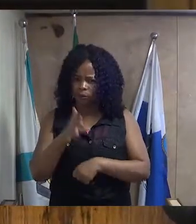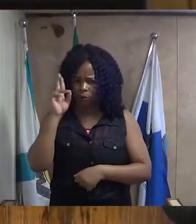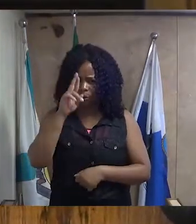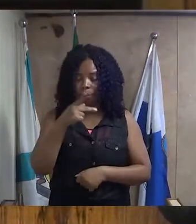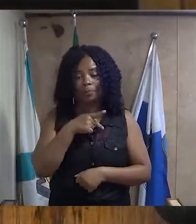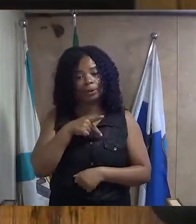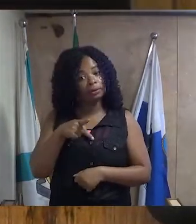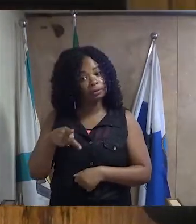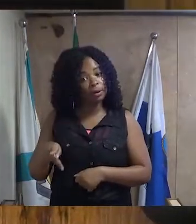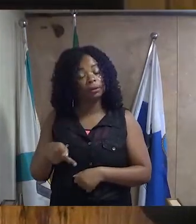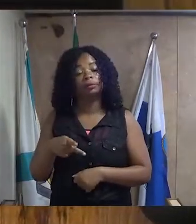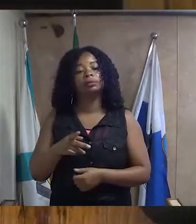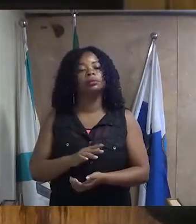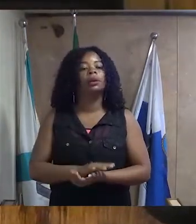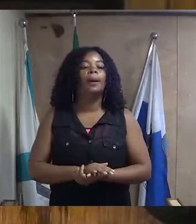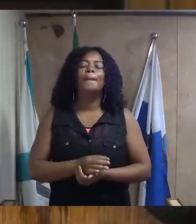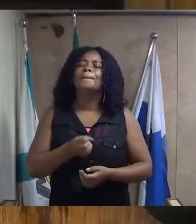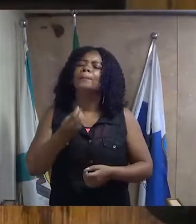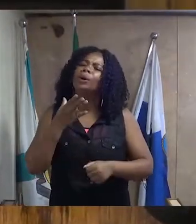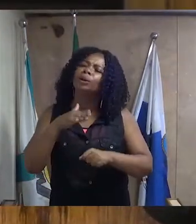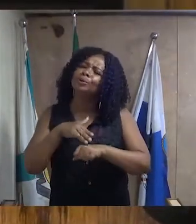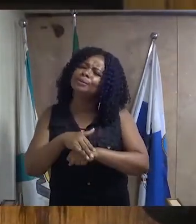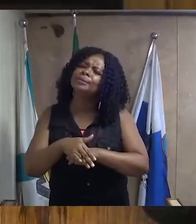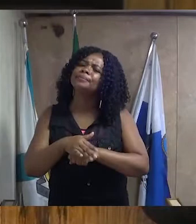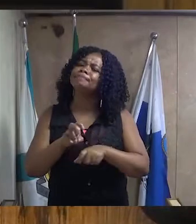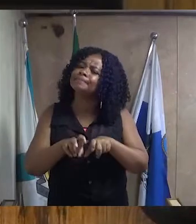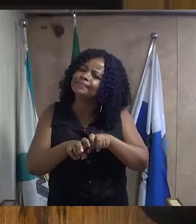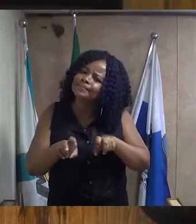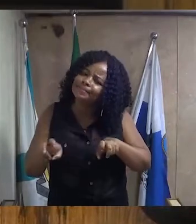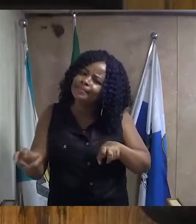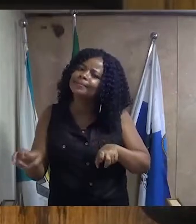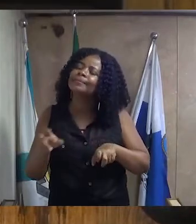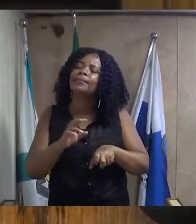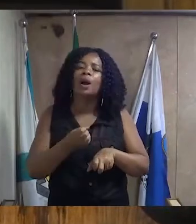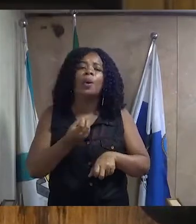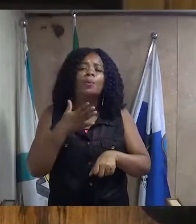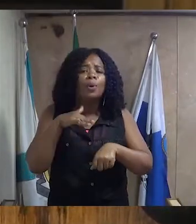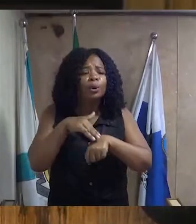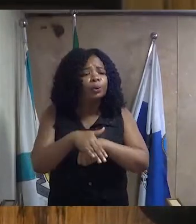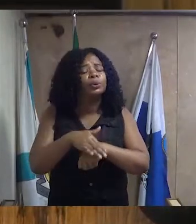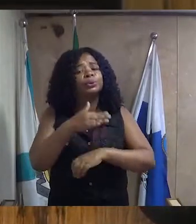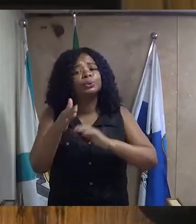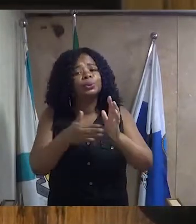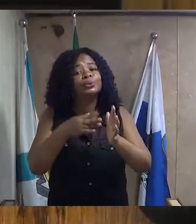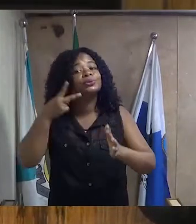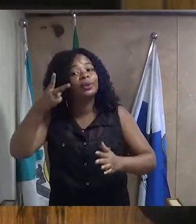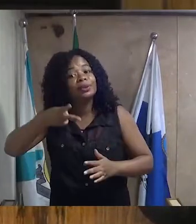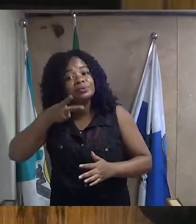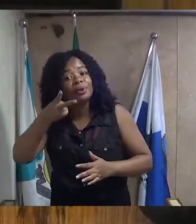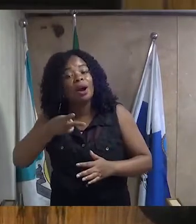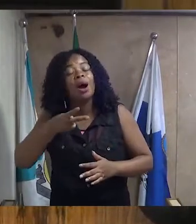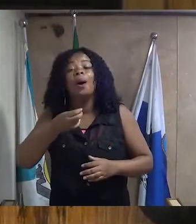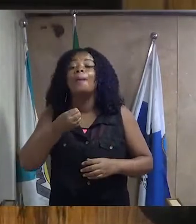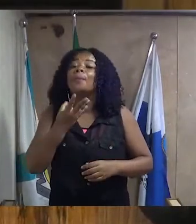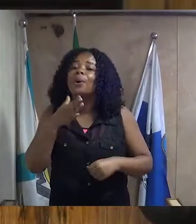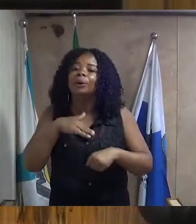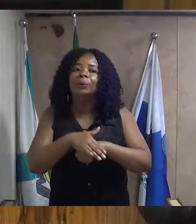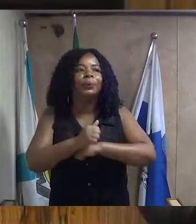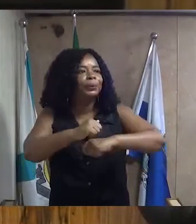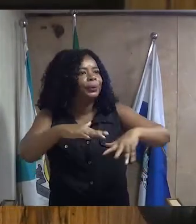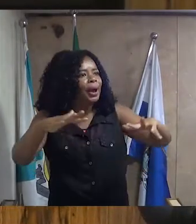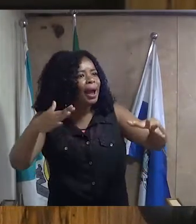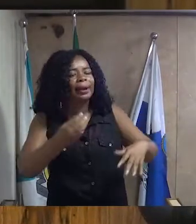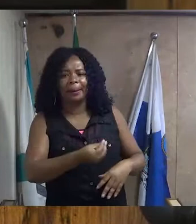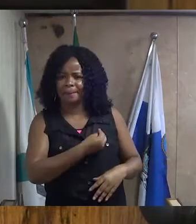noite, senhor presidente, boa noite à mesa, boa noite aos meus pares, boa noite ao público presente,